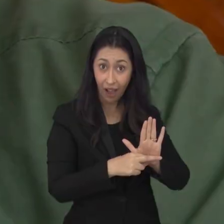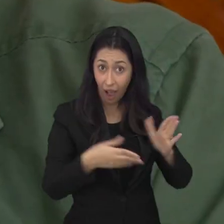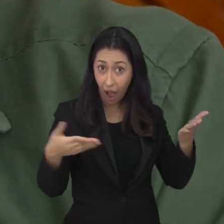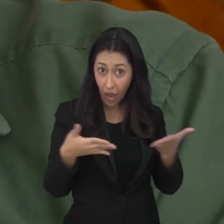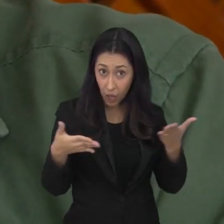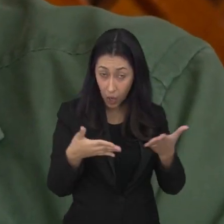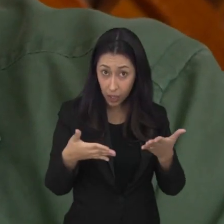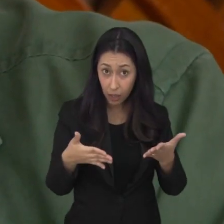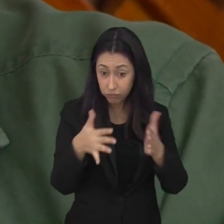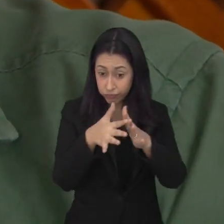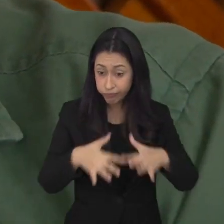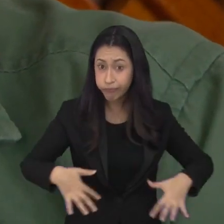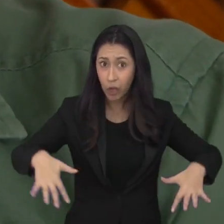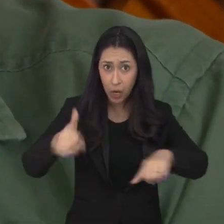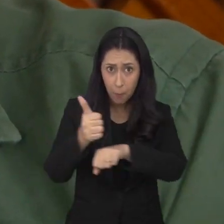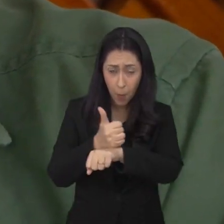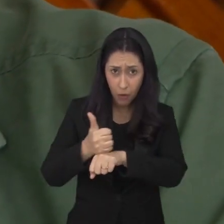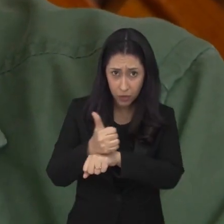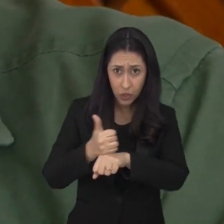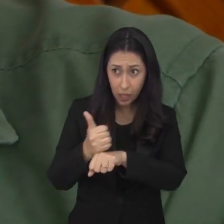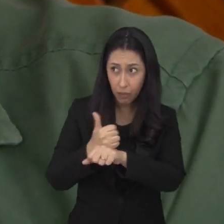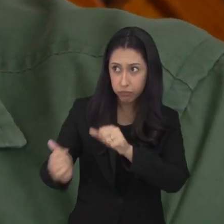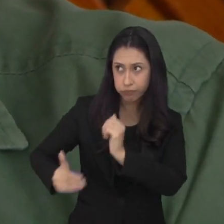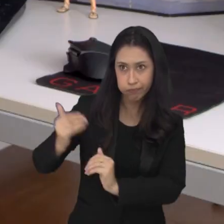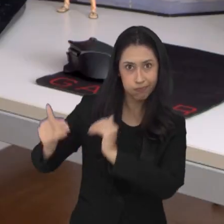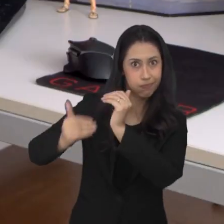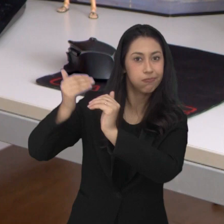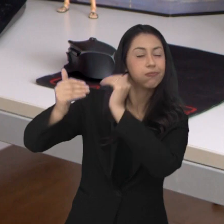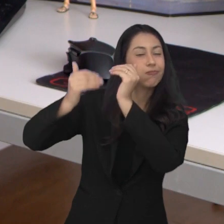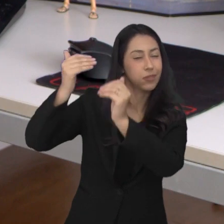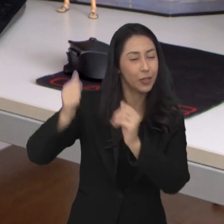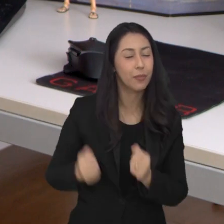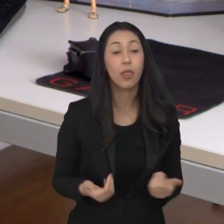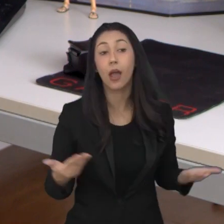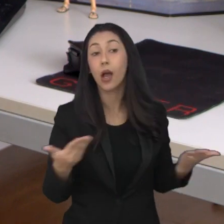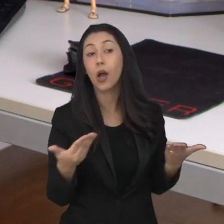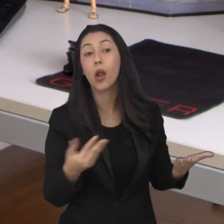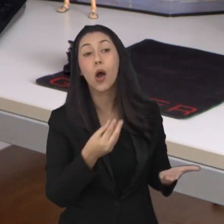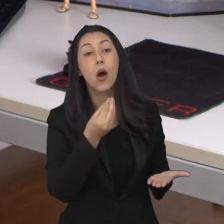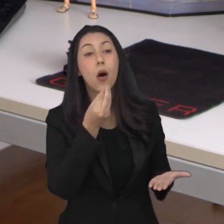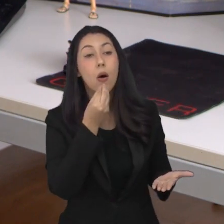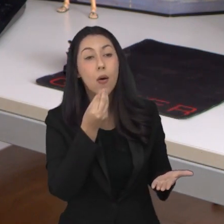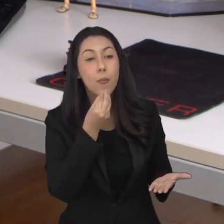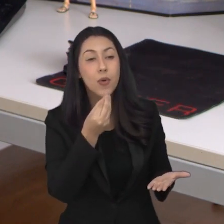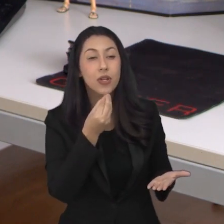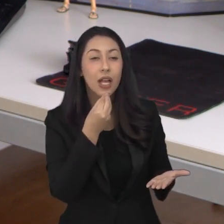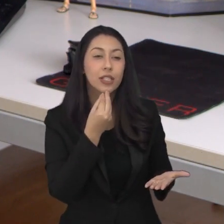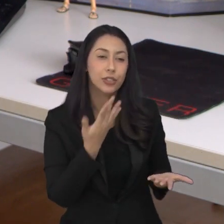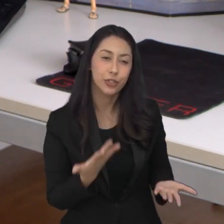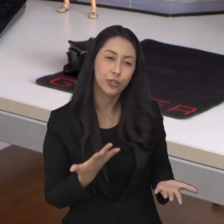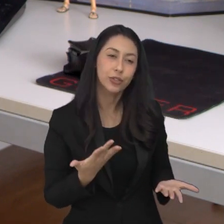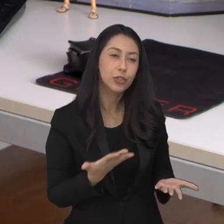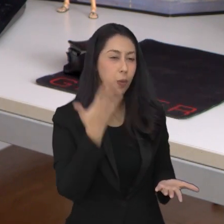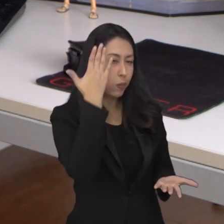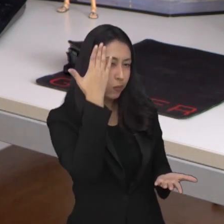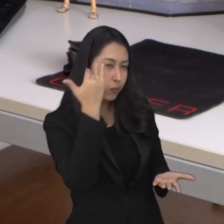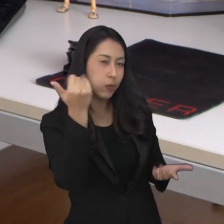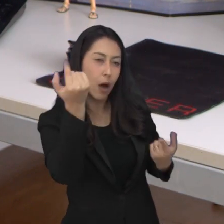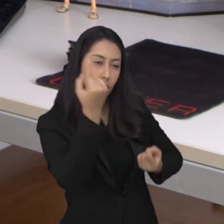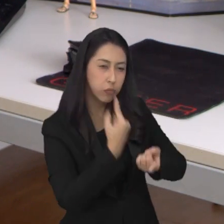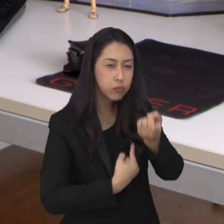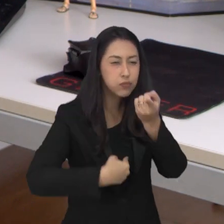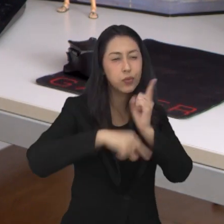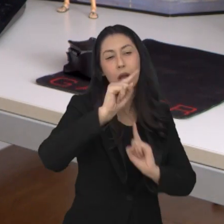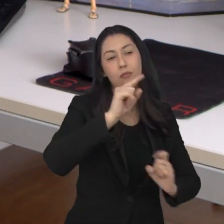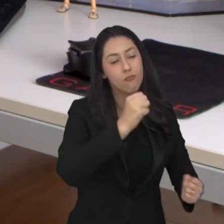regulamentação, o mercado brasileiro se torne mais promissor. A gente viu agora uma oportunidade maior de ter esse negócio reconhecido,